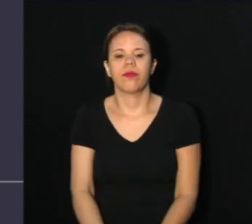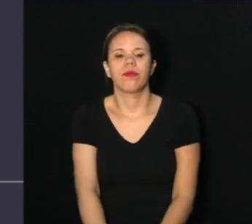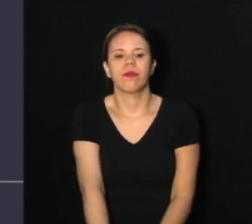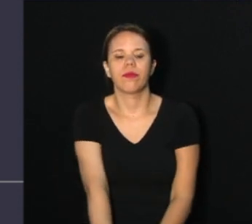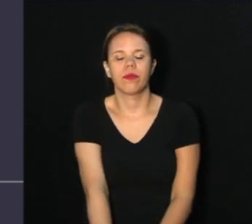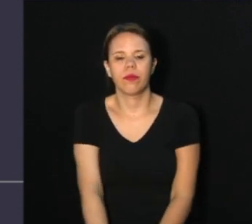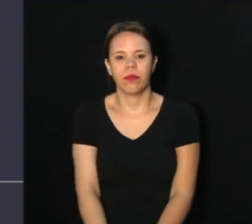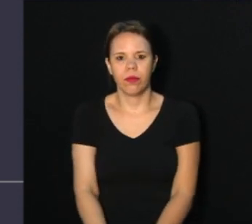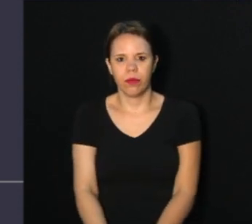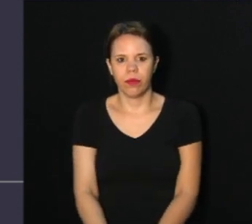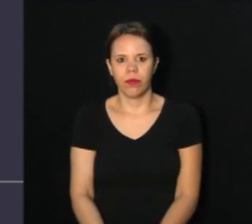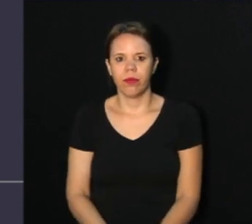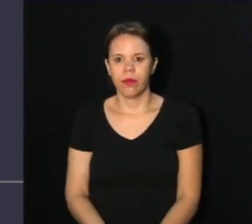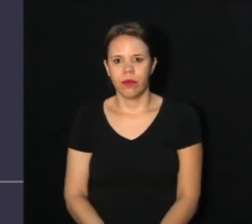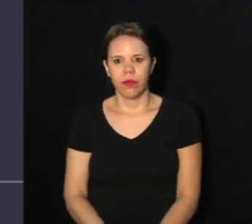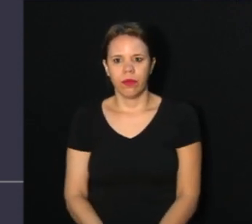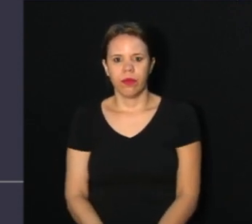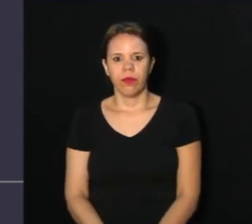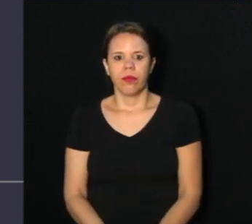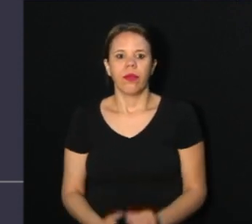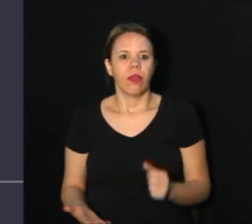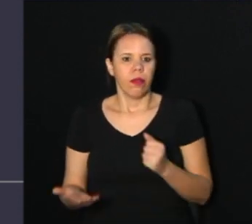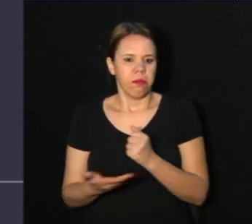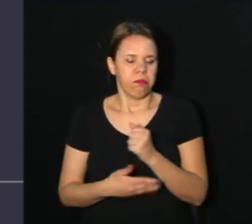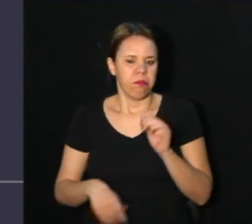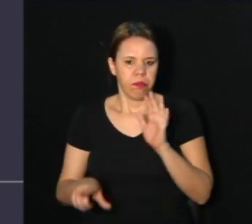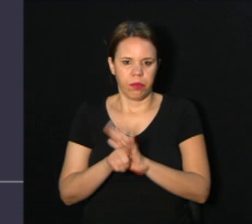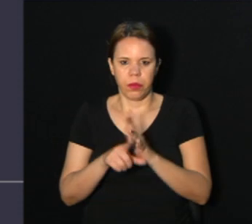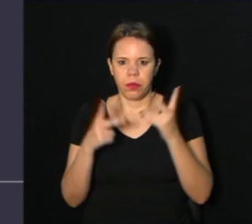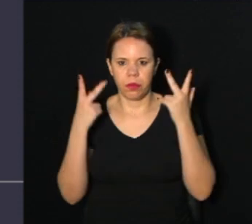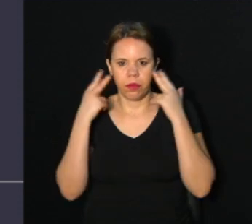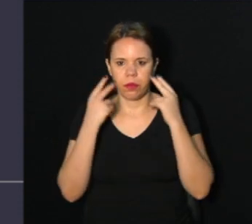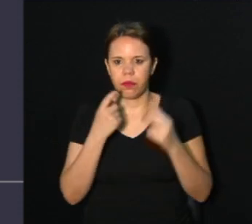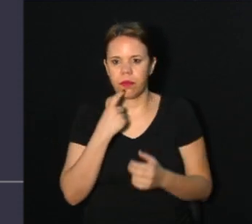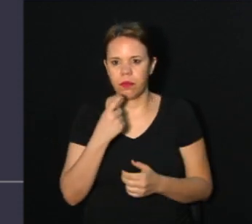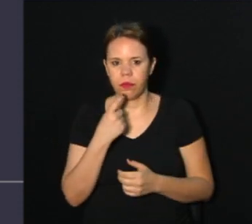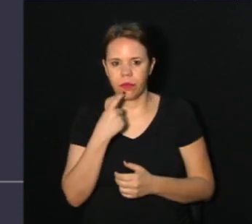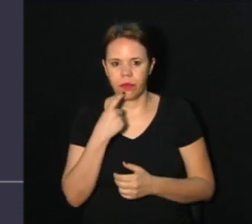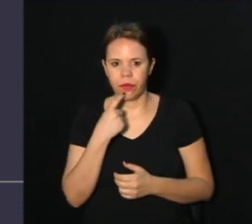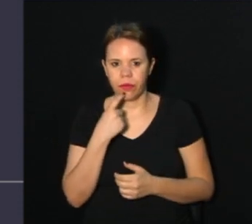Bem, basicamente, a lei orgânica estabelece,